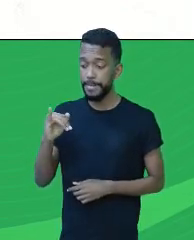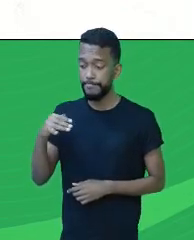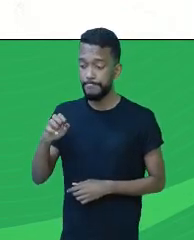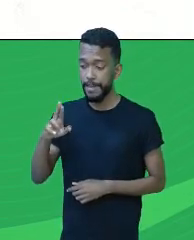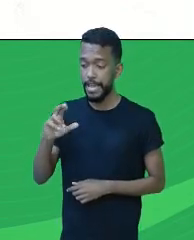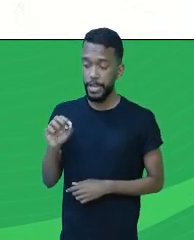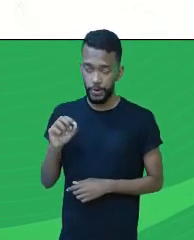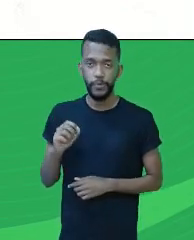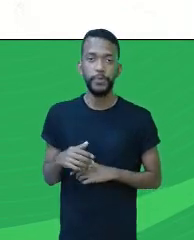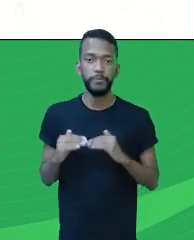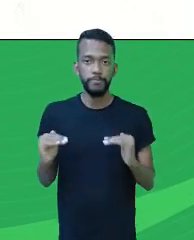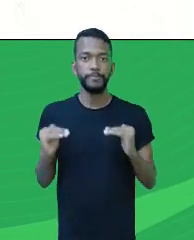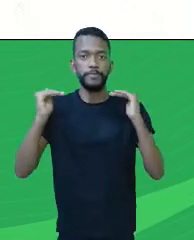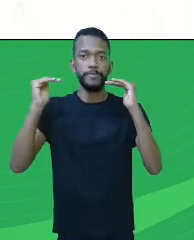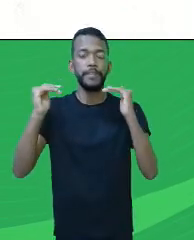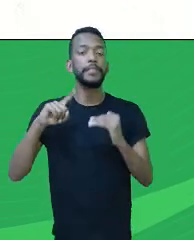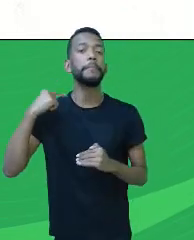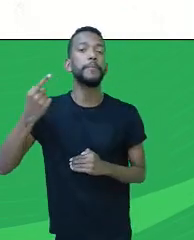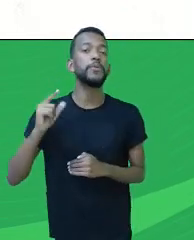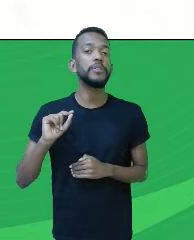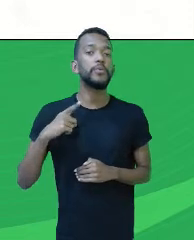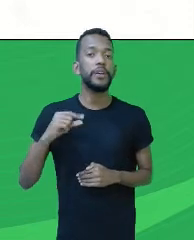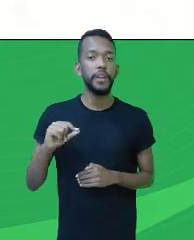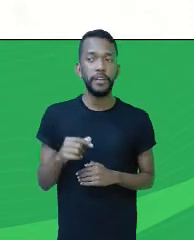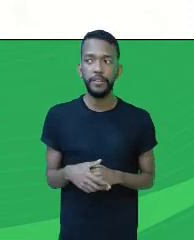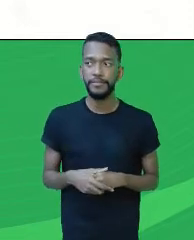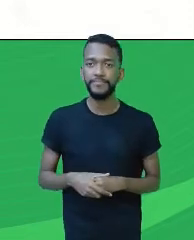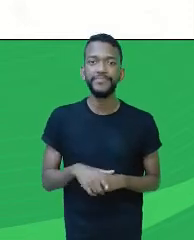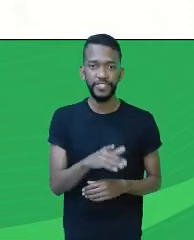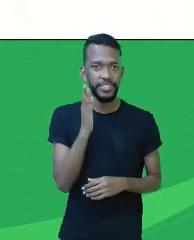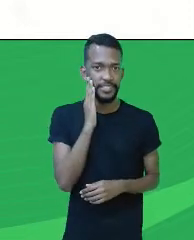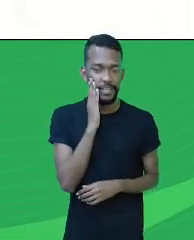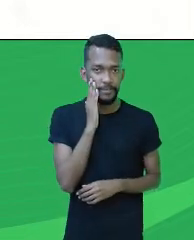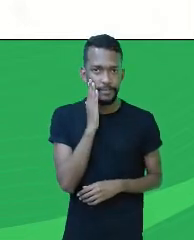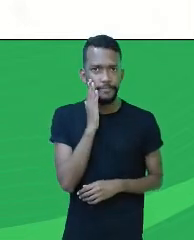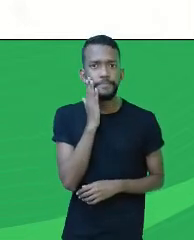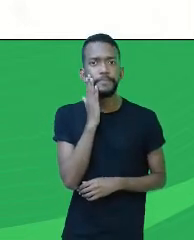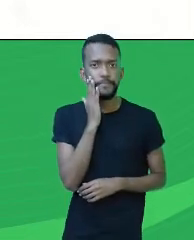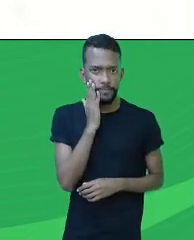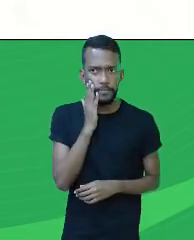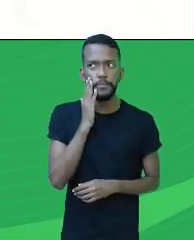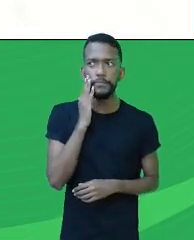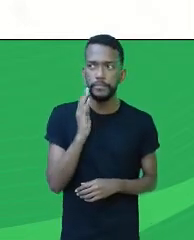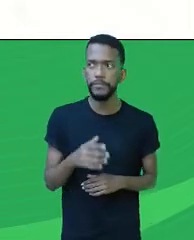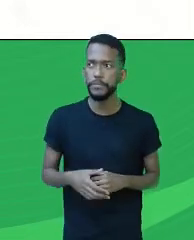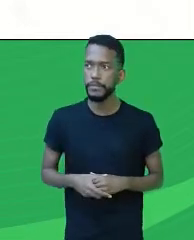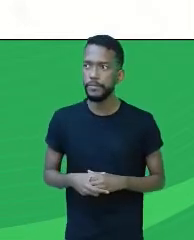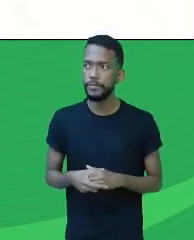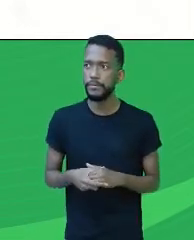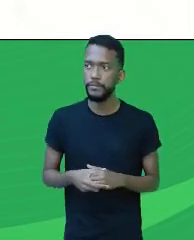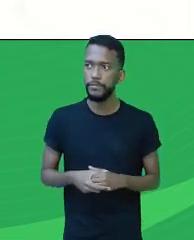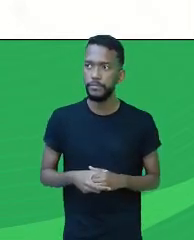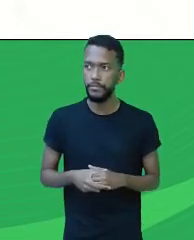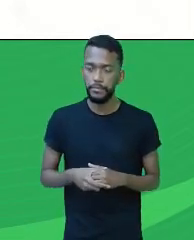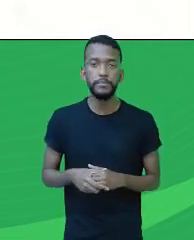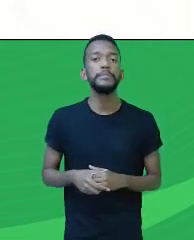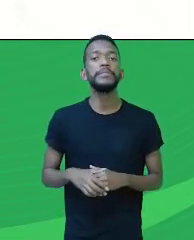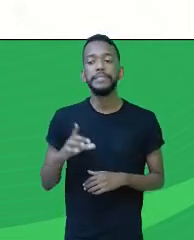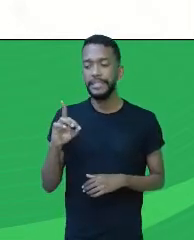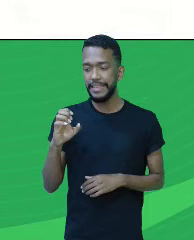depois do 11º, quem é que vem? Sabe? Pronto, confere aí. Olha lá,